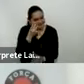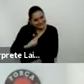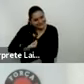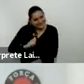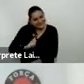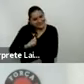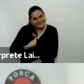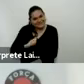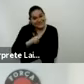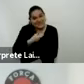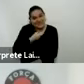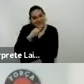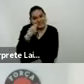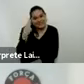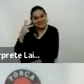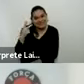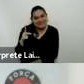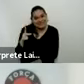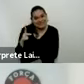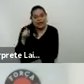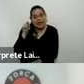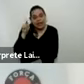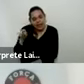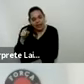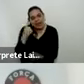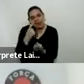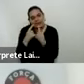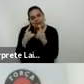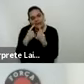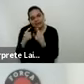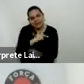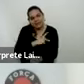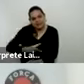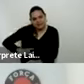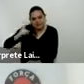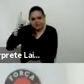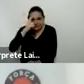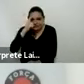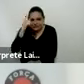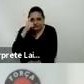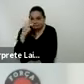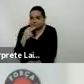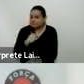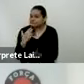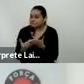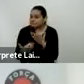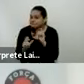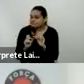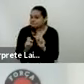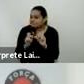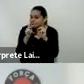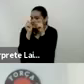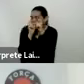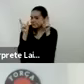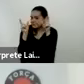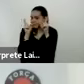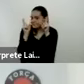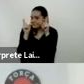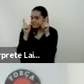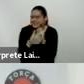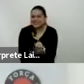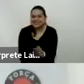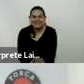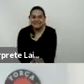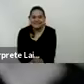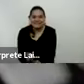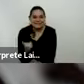voz dele, né? Ele quem está entrevistando o presidente. Não dá para perder, gente. Muita atenção. É com você,